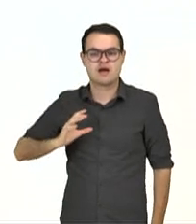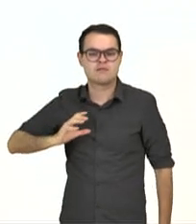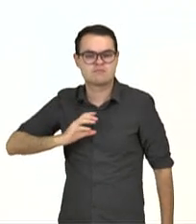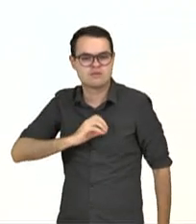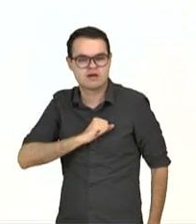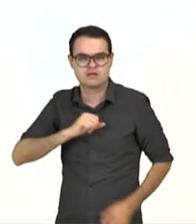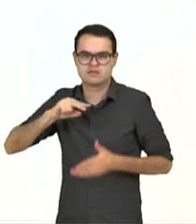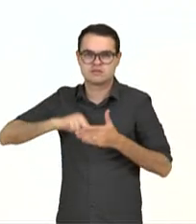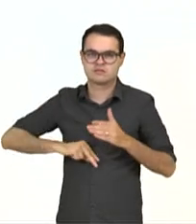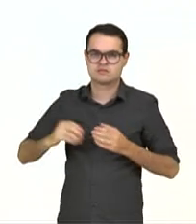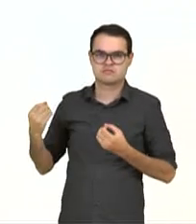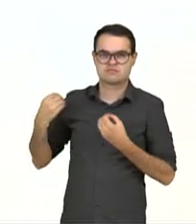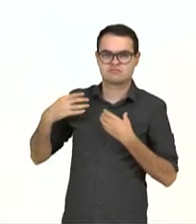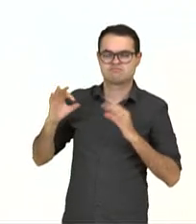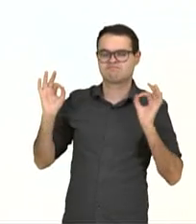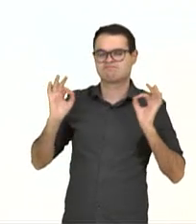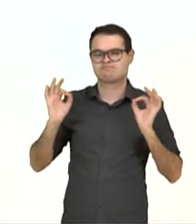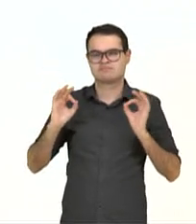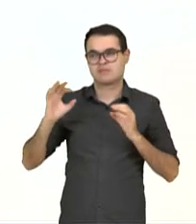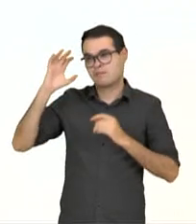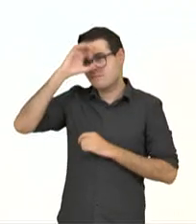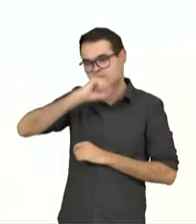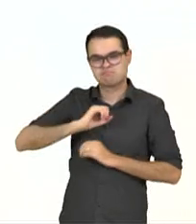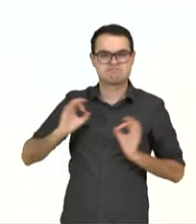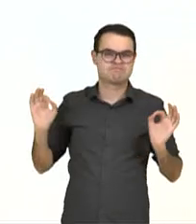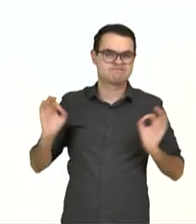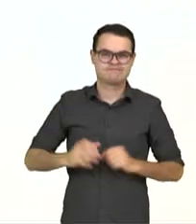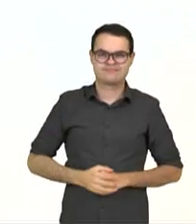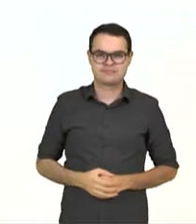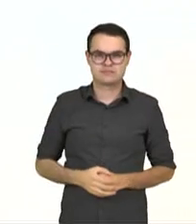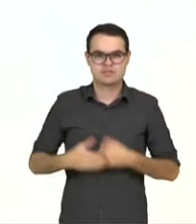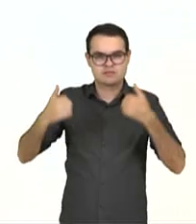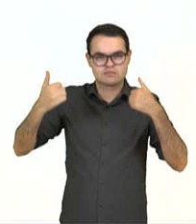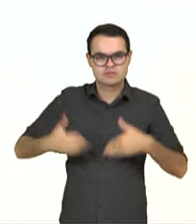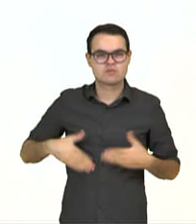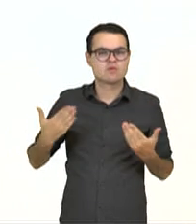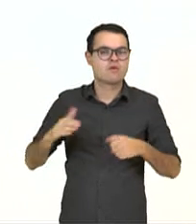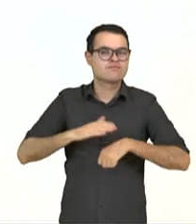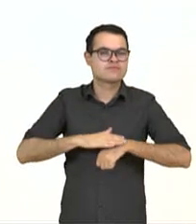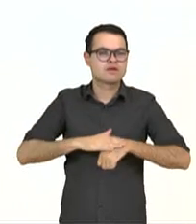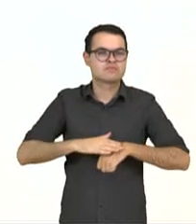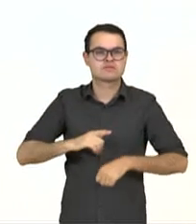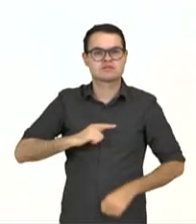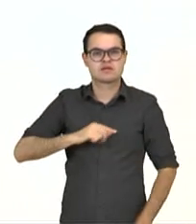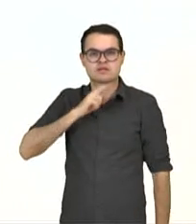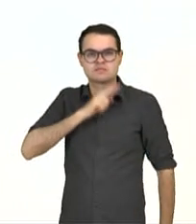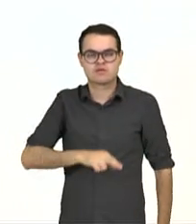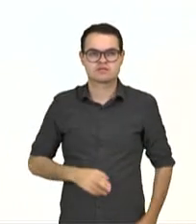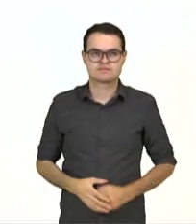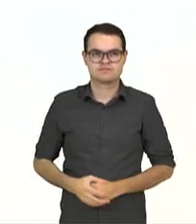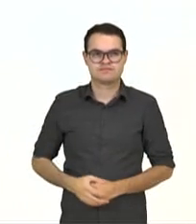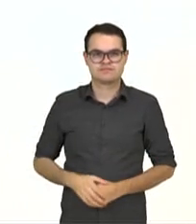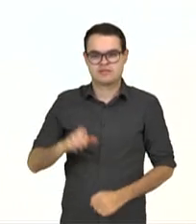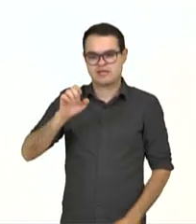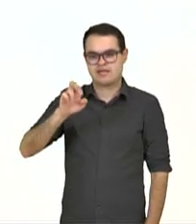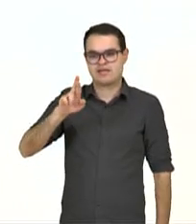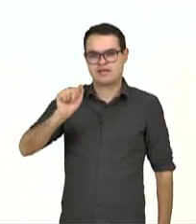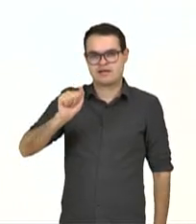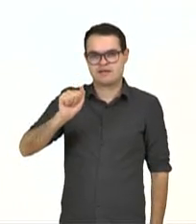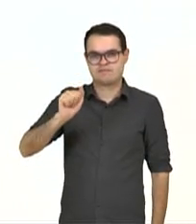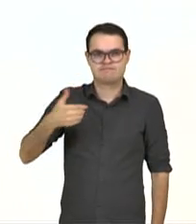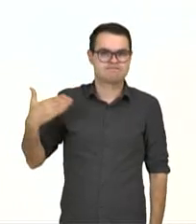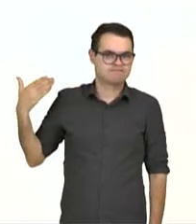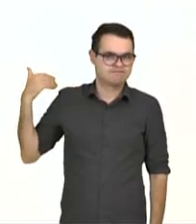Então, identificando os verbos do trecho e explicando qual tempo verbal eles estão, eu tenho a seguinte resposta, ó. Era